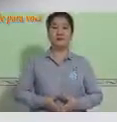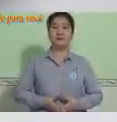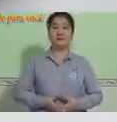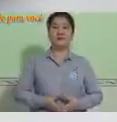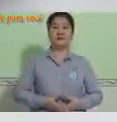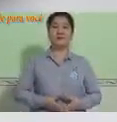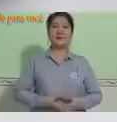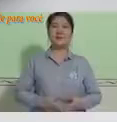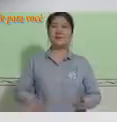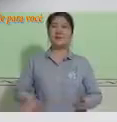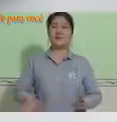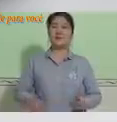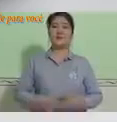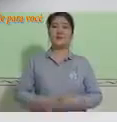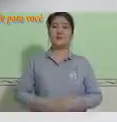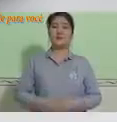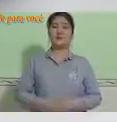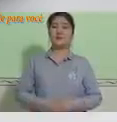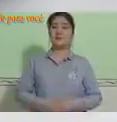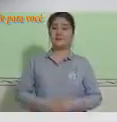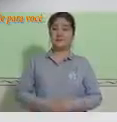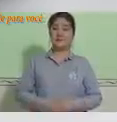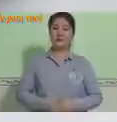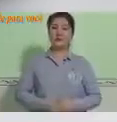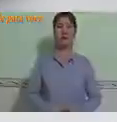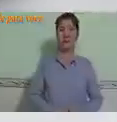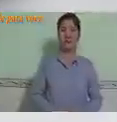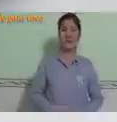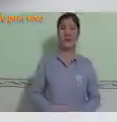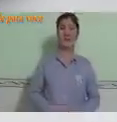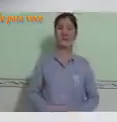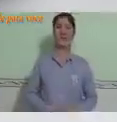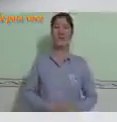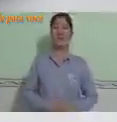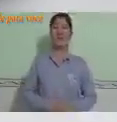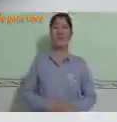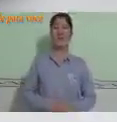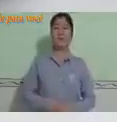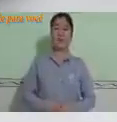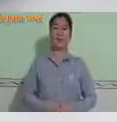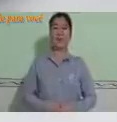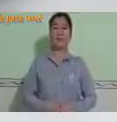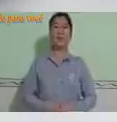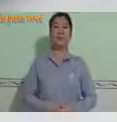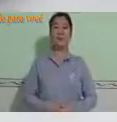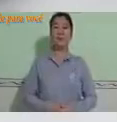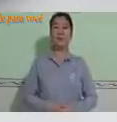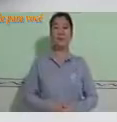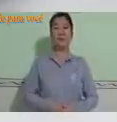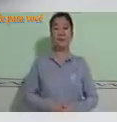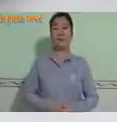1. Comer 3 horas é importante porque ajuda a aumentar o metabolismo, vírgula, fazendo com que o corpo gaste mais energia.